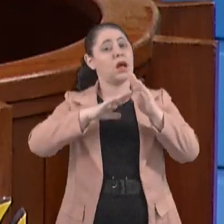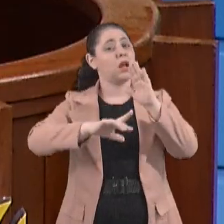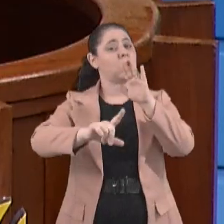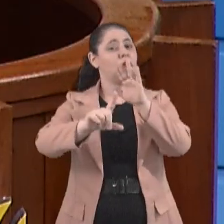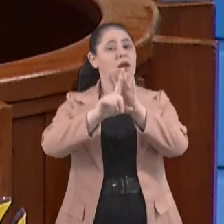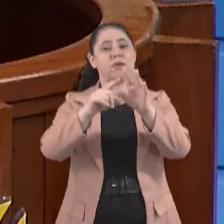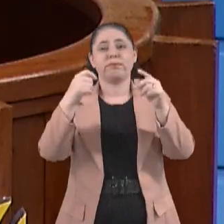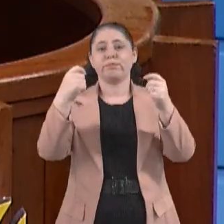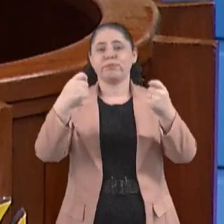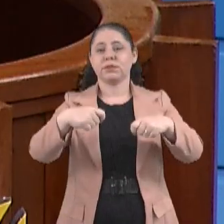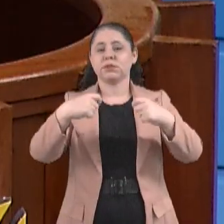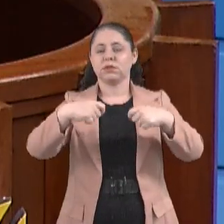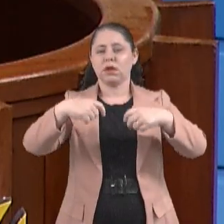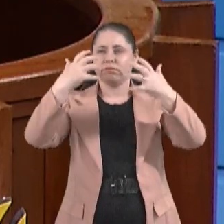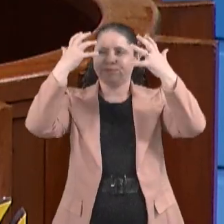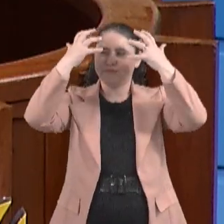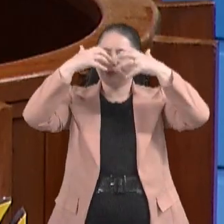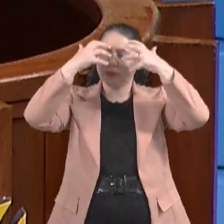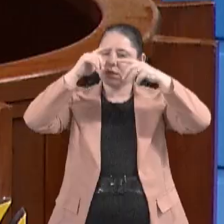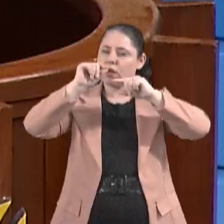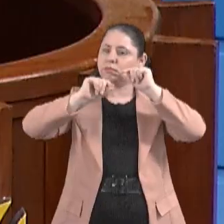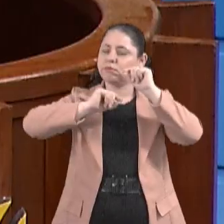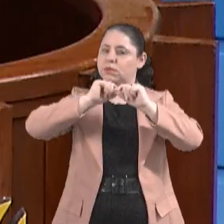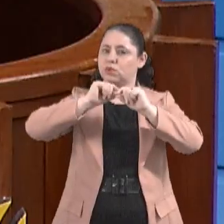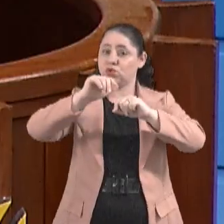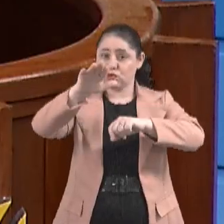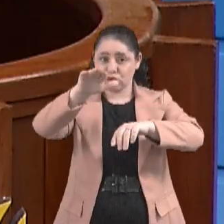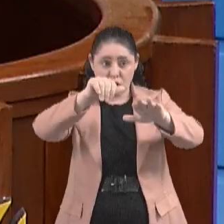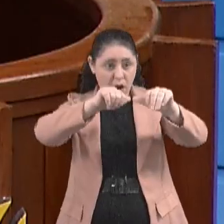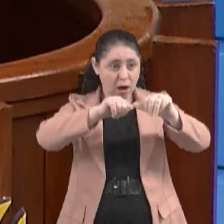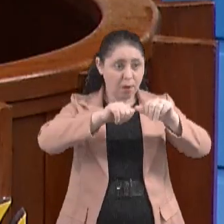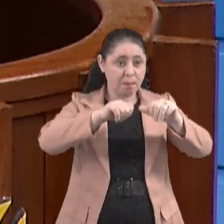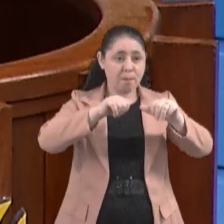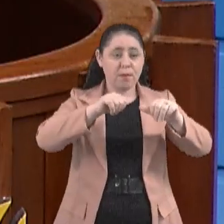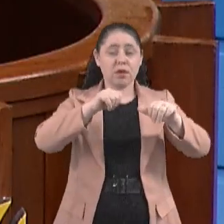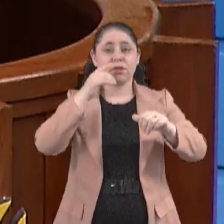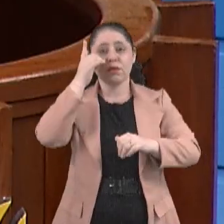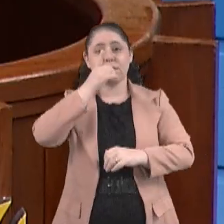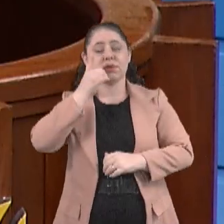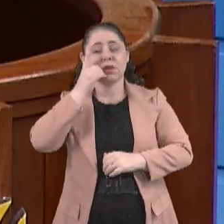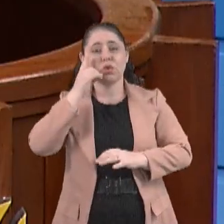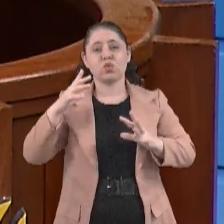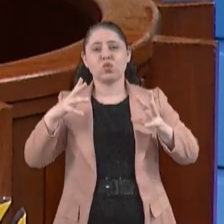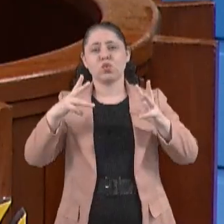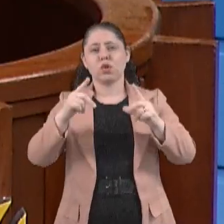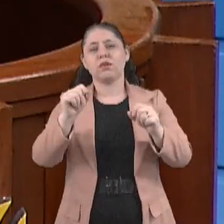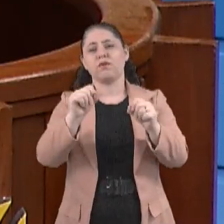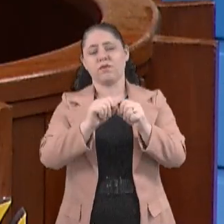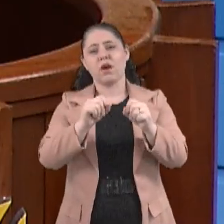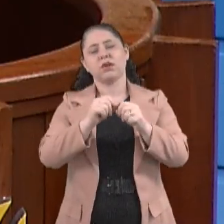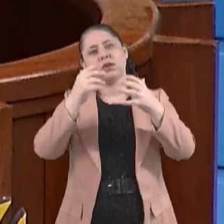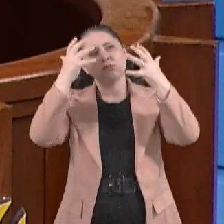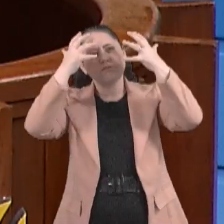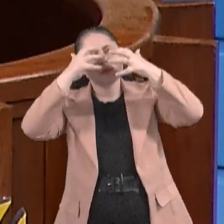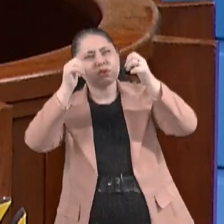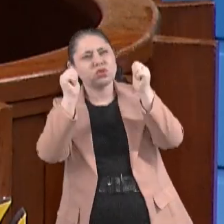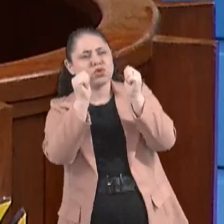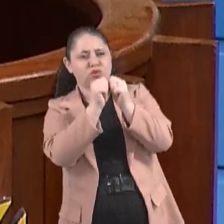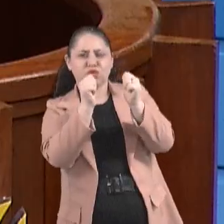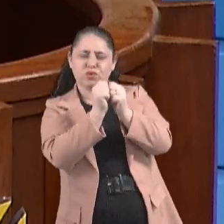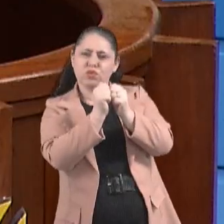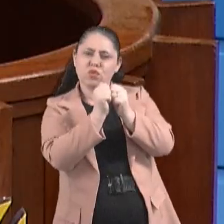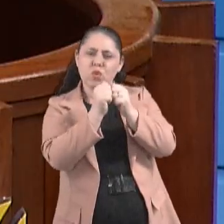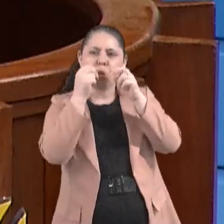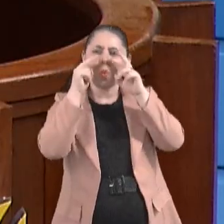casa precisa refletir sobre isso. E eu chamo aqui os meus colegas deputados para que façam essa reflexão junto conosco,